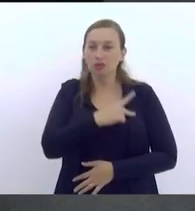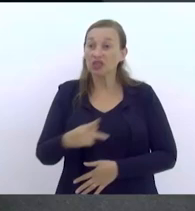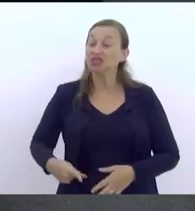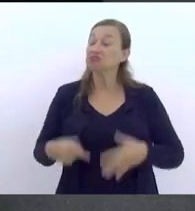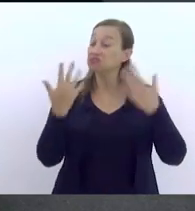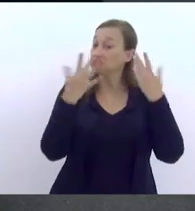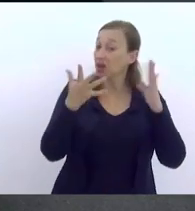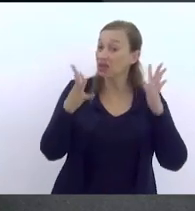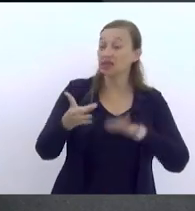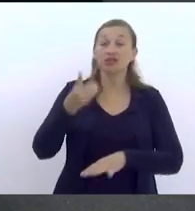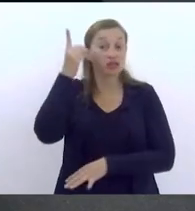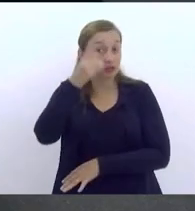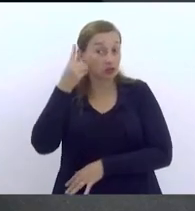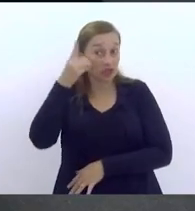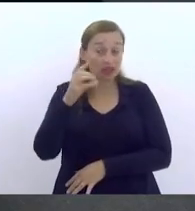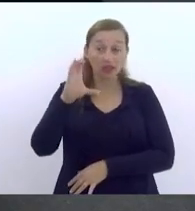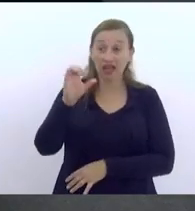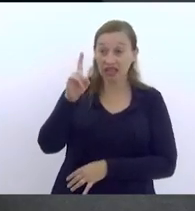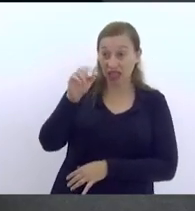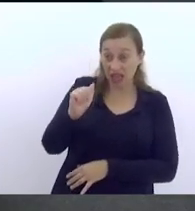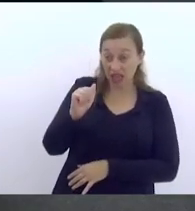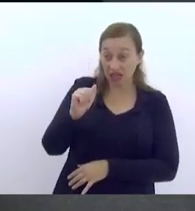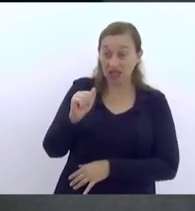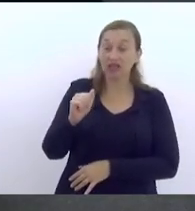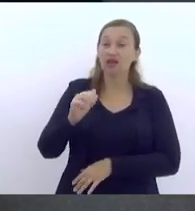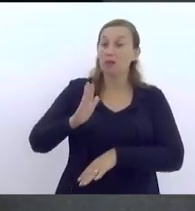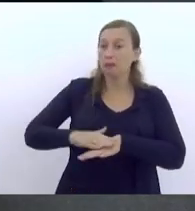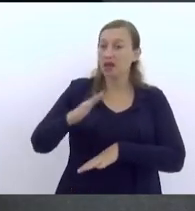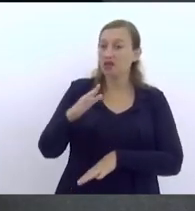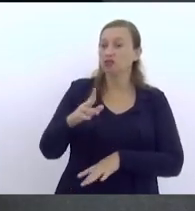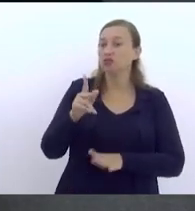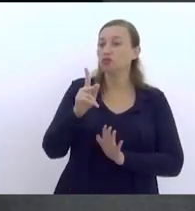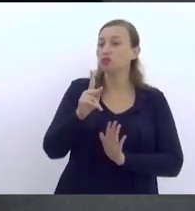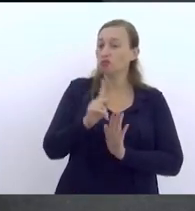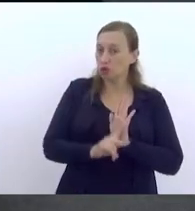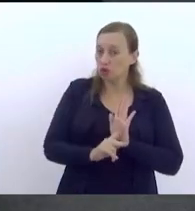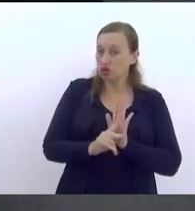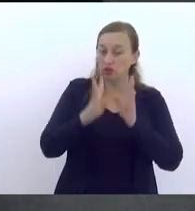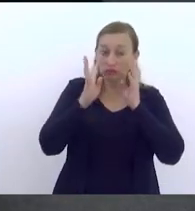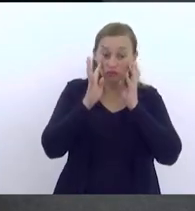iniciativa do deputado Márcio Canella, como sempre, mais um projeto que atenta